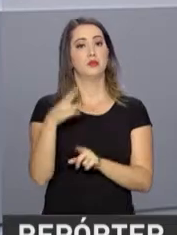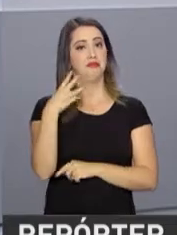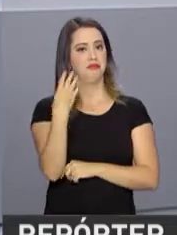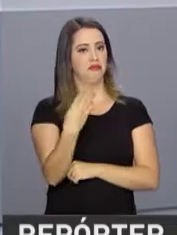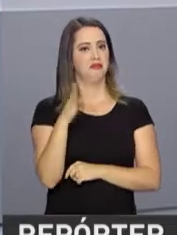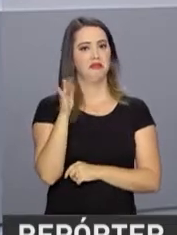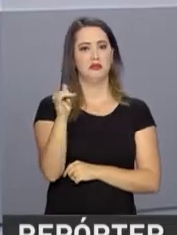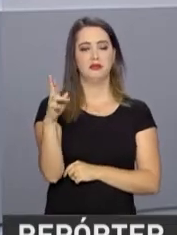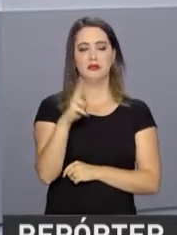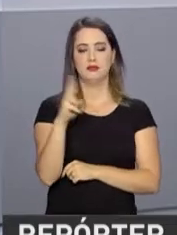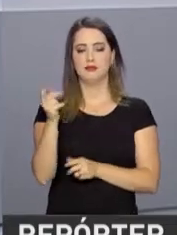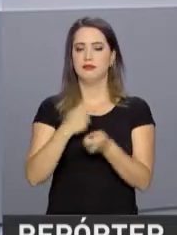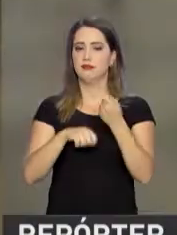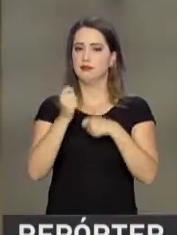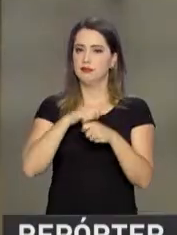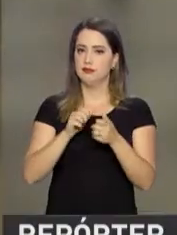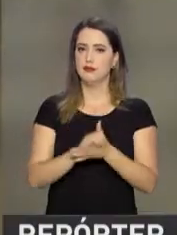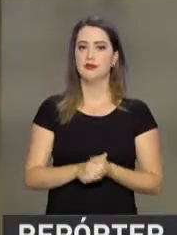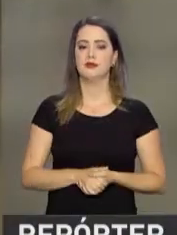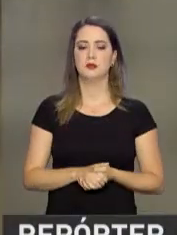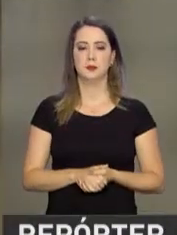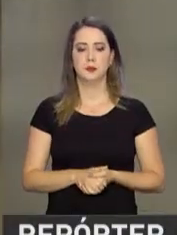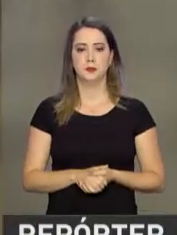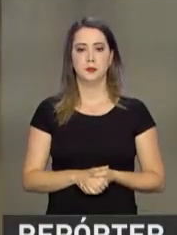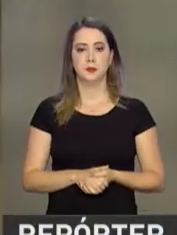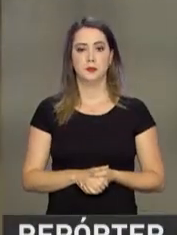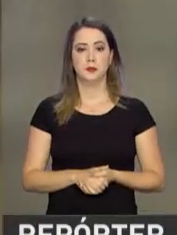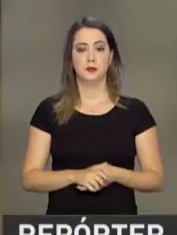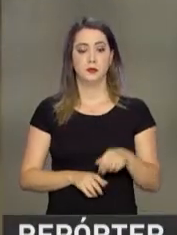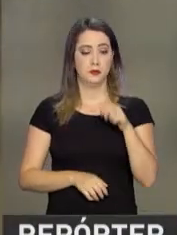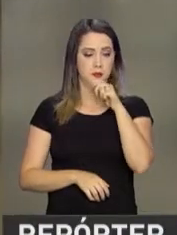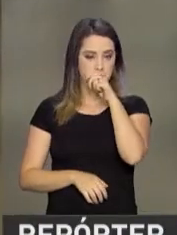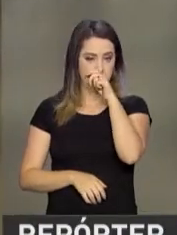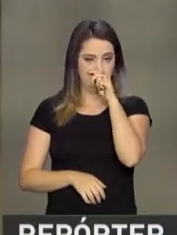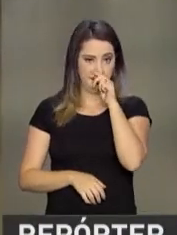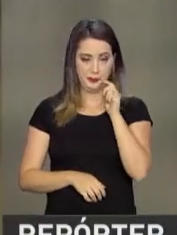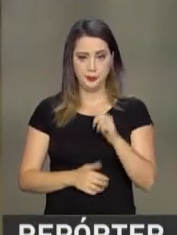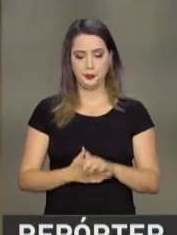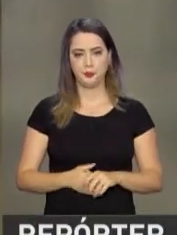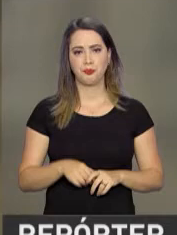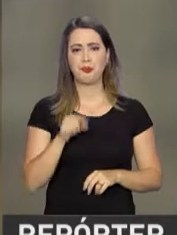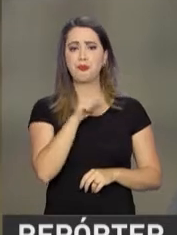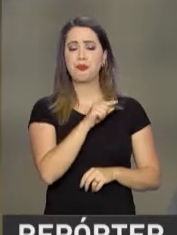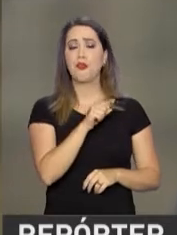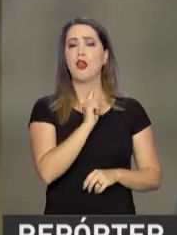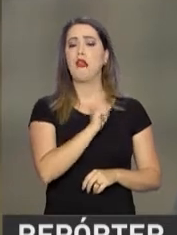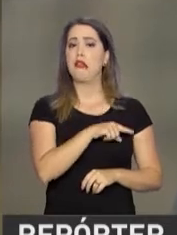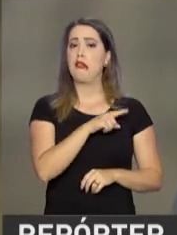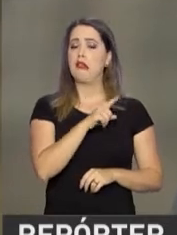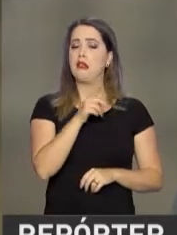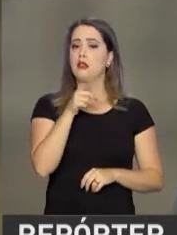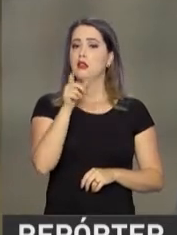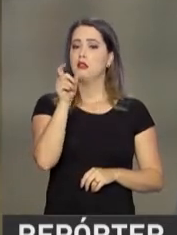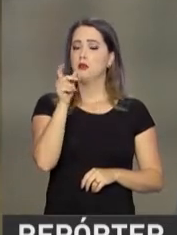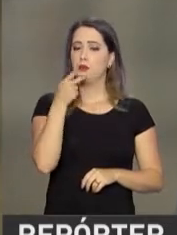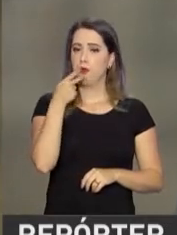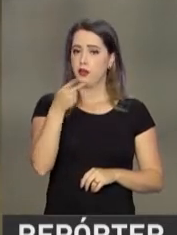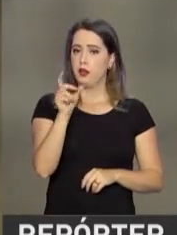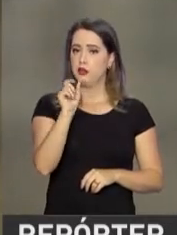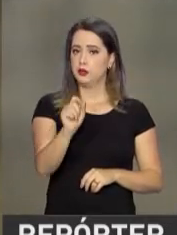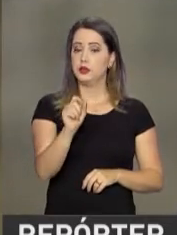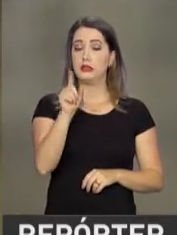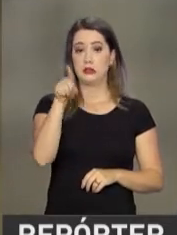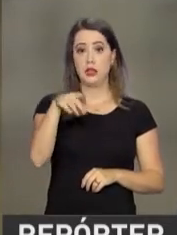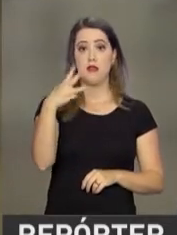na economia são 25 milhões de cotistas que podem acessar a sua poupança então